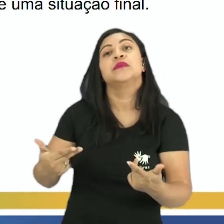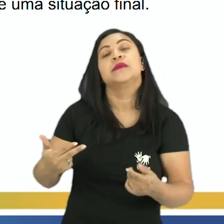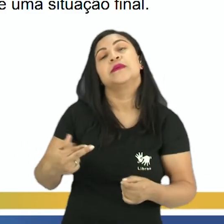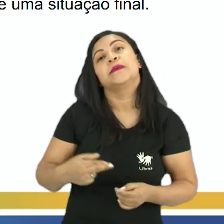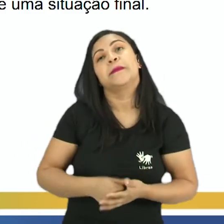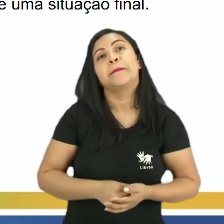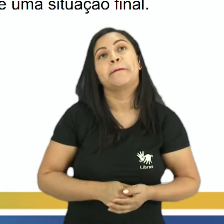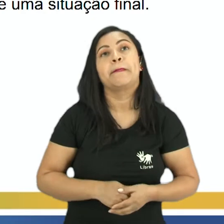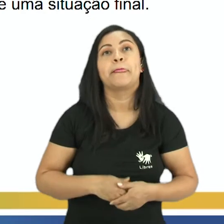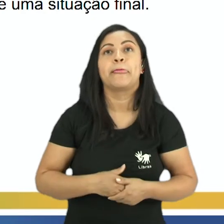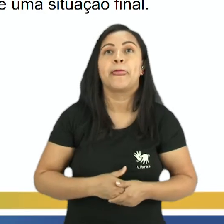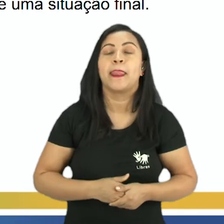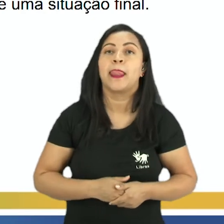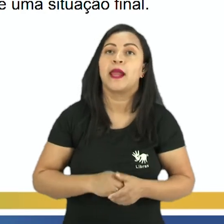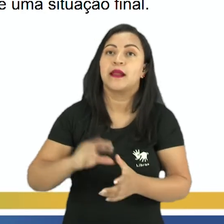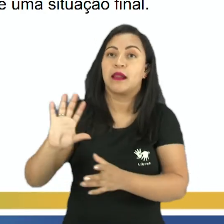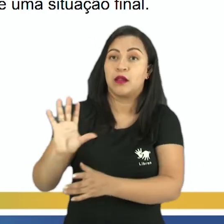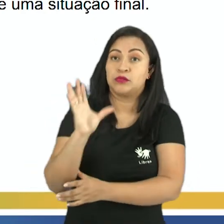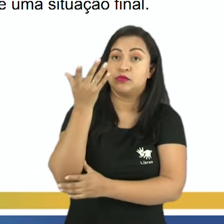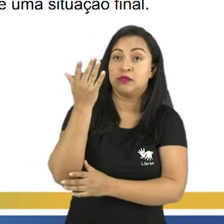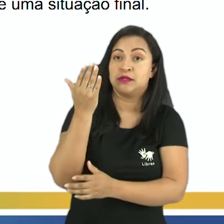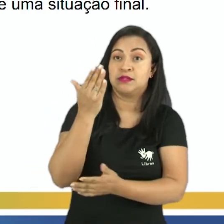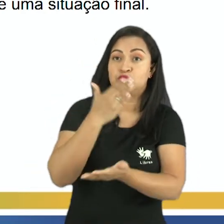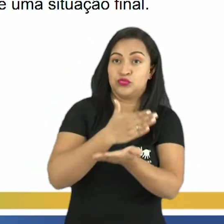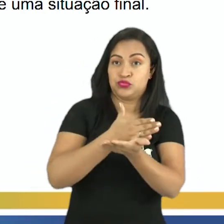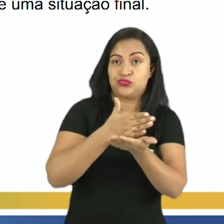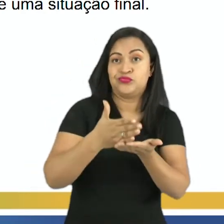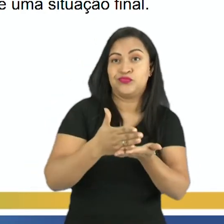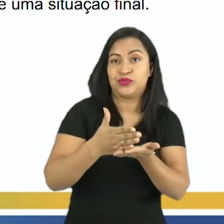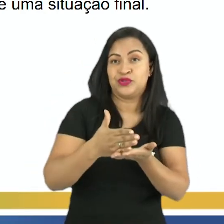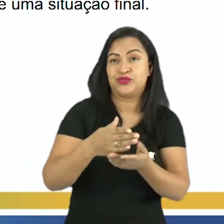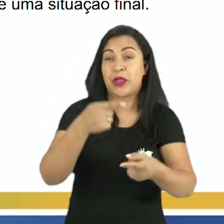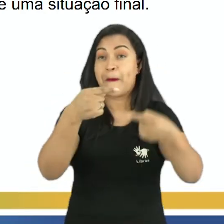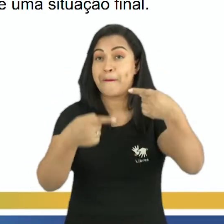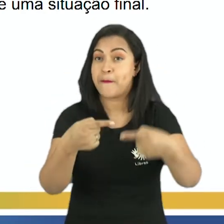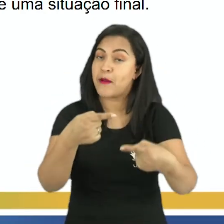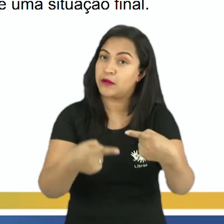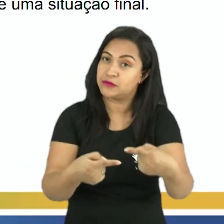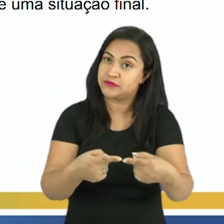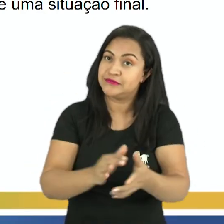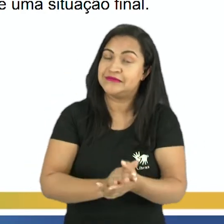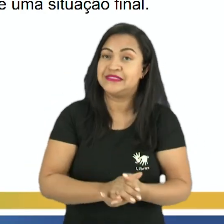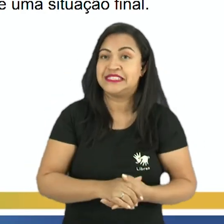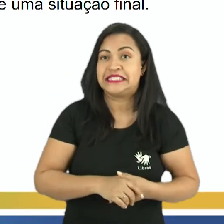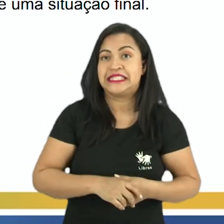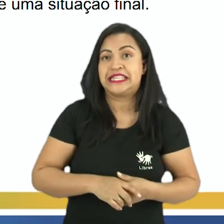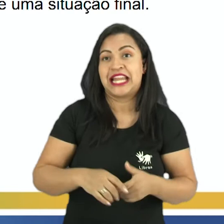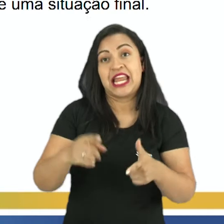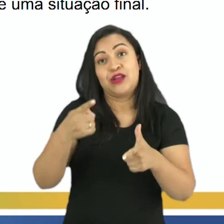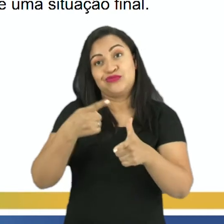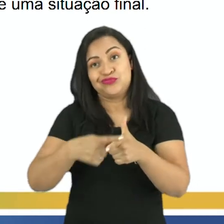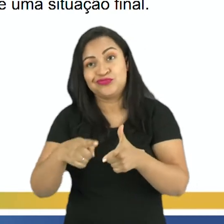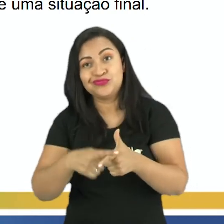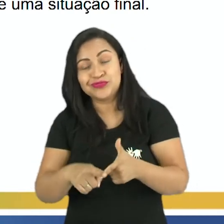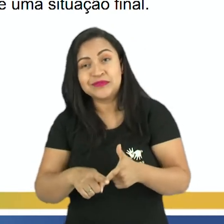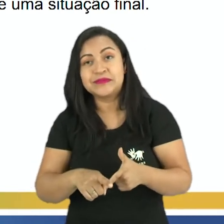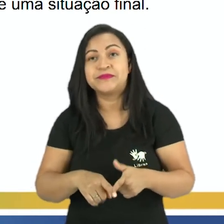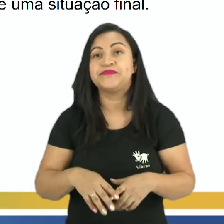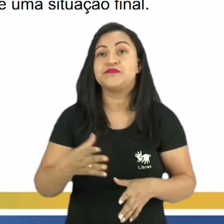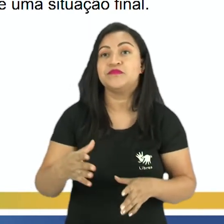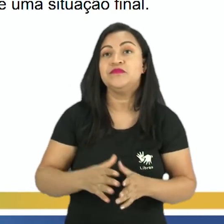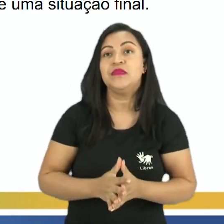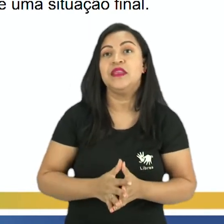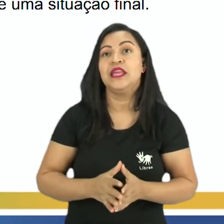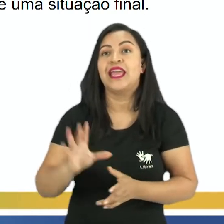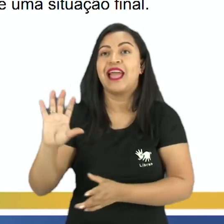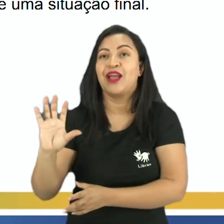narrativa. Tem a situação inicial, tem um conflito ou complicação, a gente pode usar os dois nomes, que determina